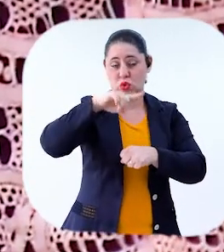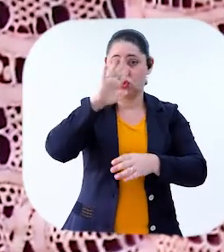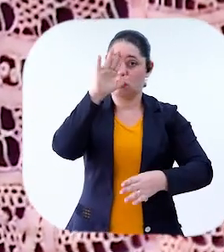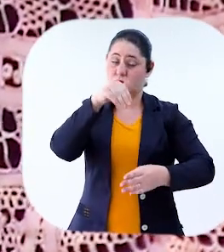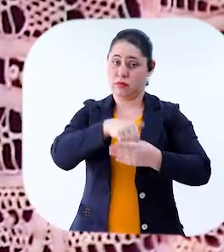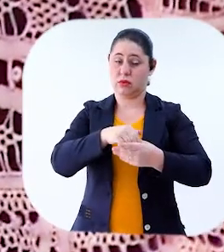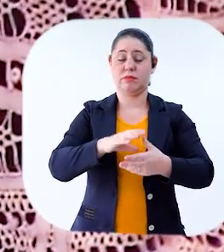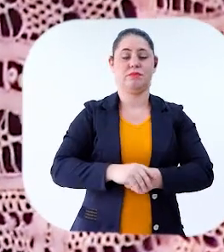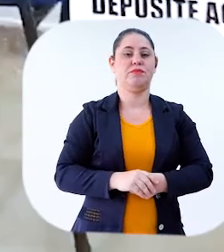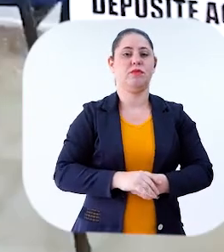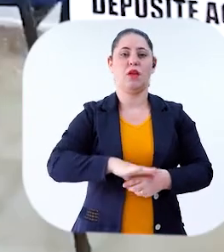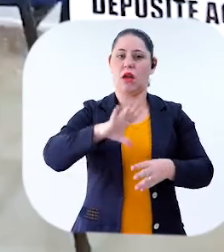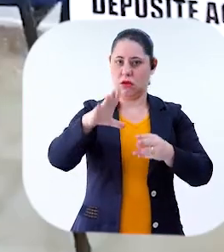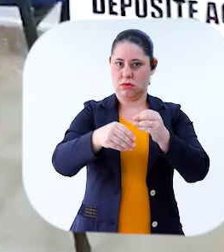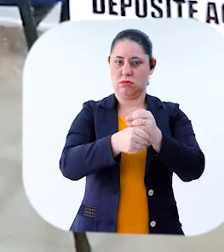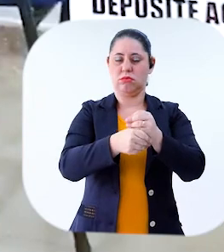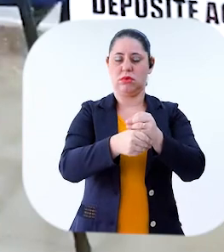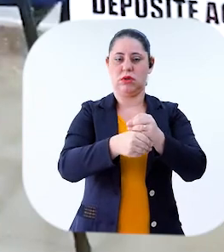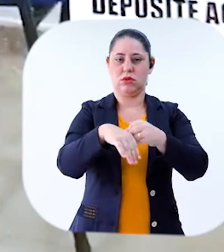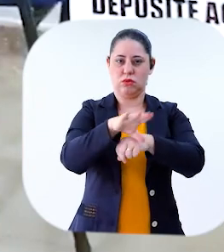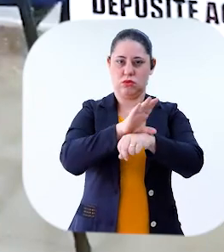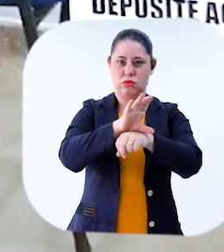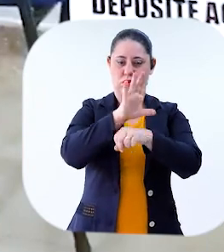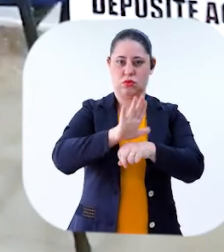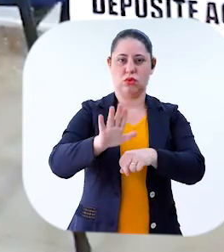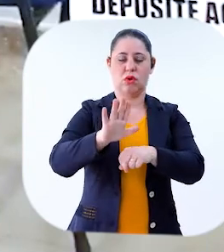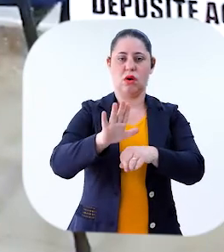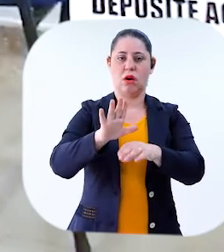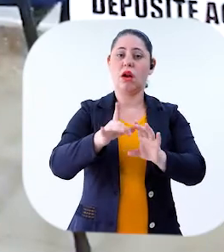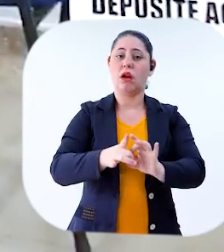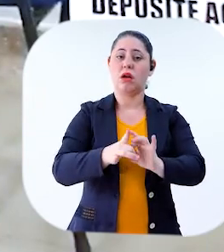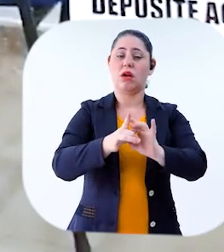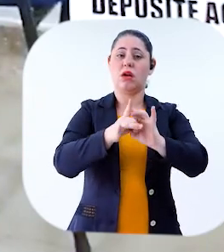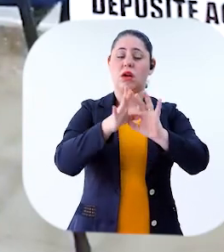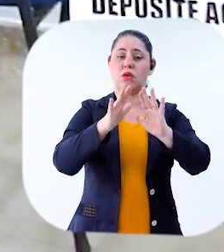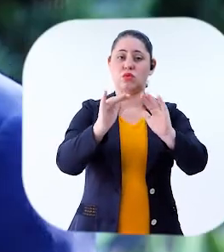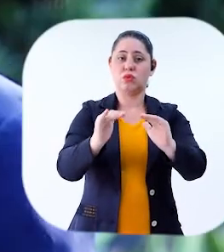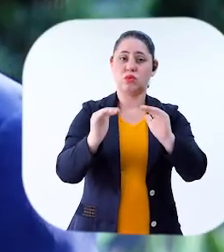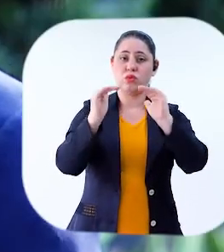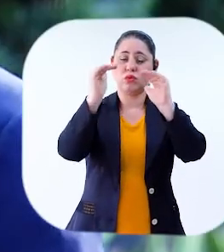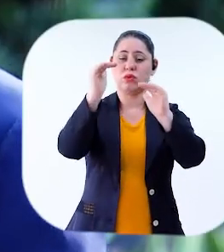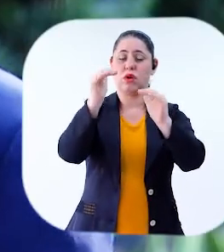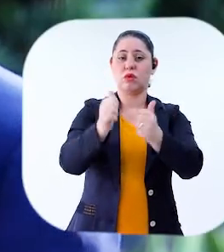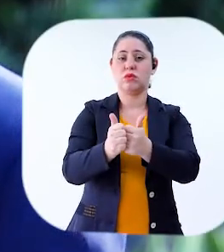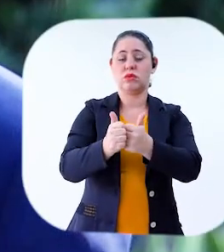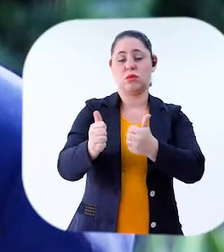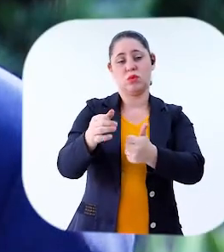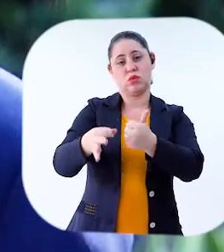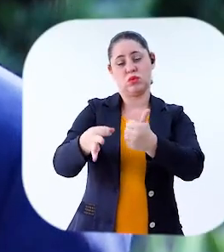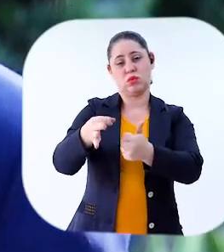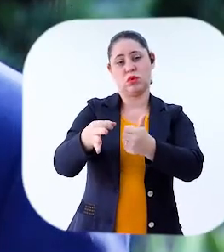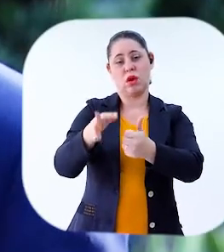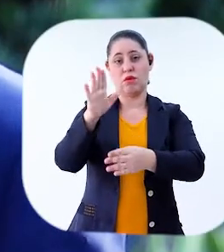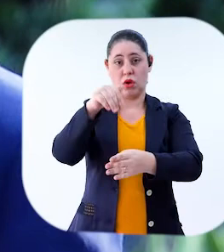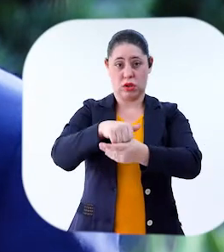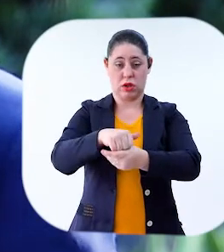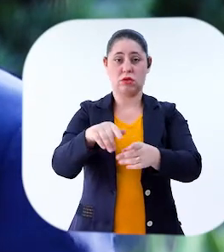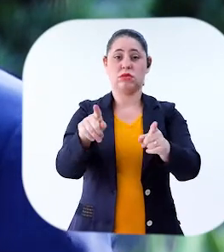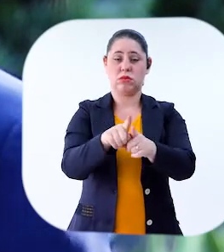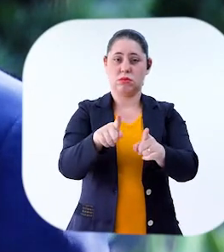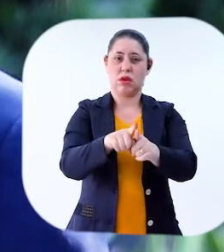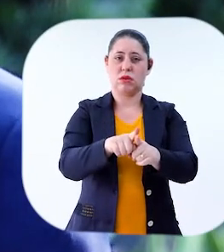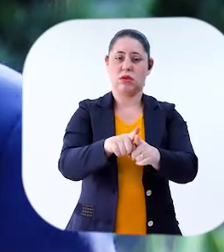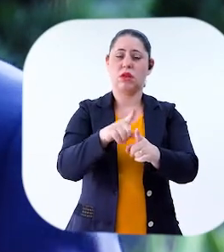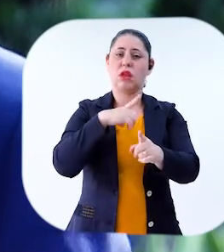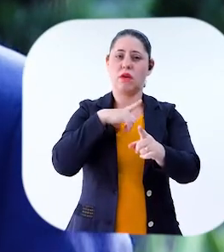eleição. Exatamente. A emenda constitucional ela autorizou ao Tribunal Superior Eleitoral a depois editar resoluções